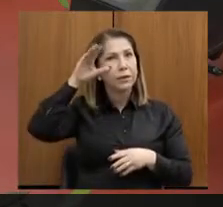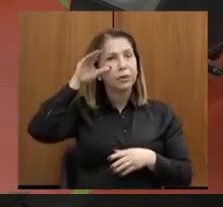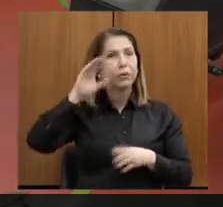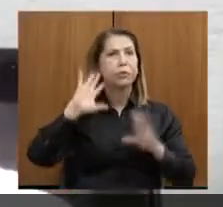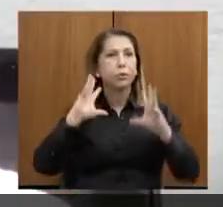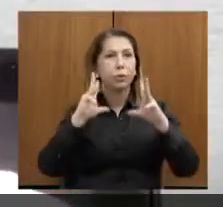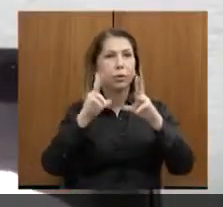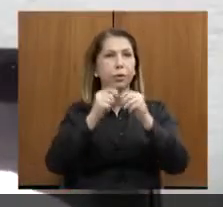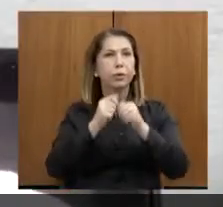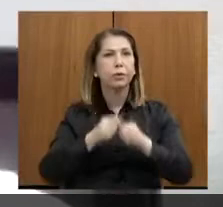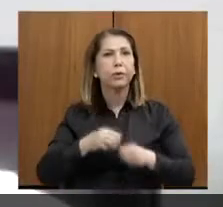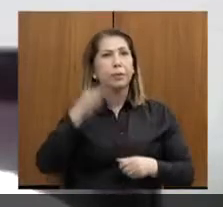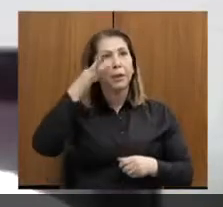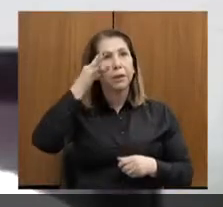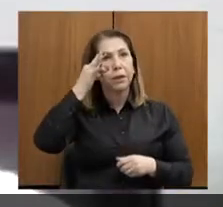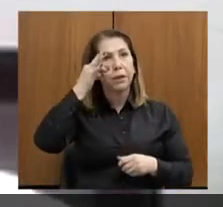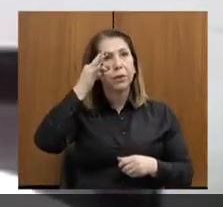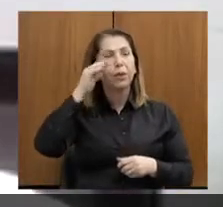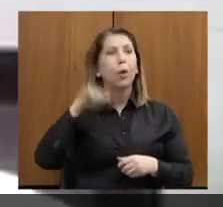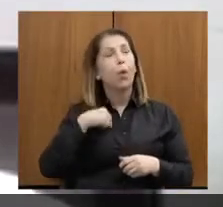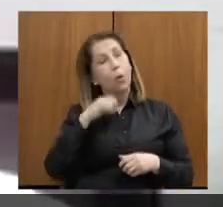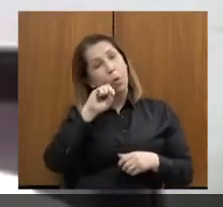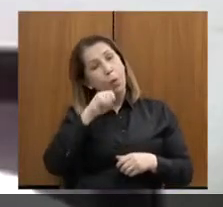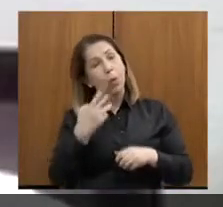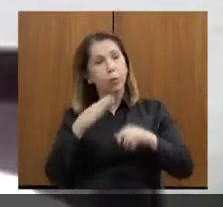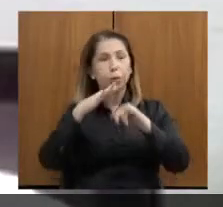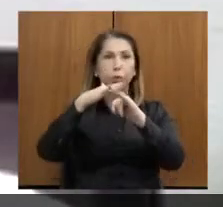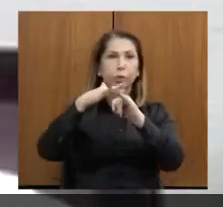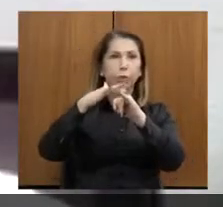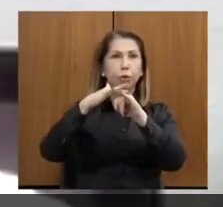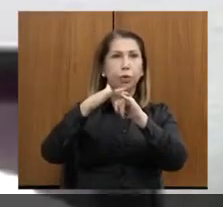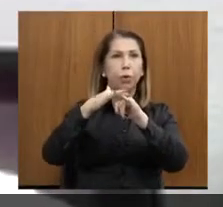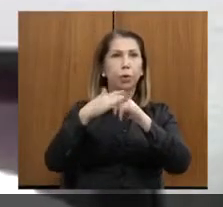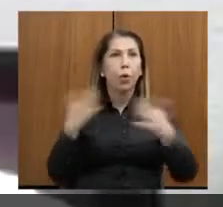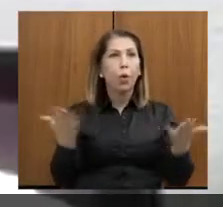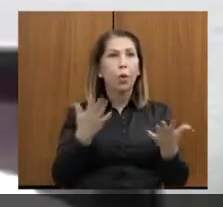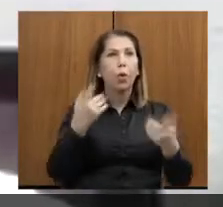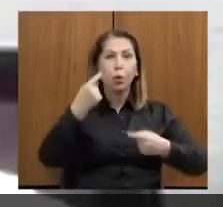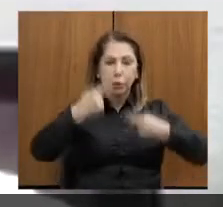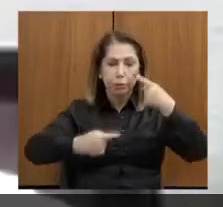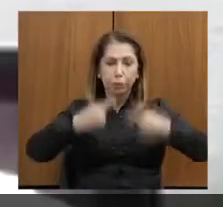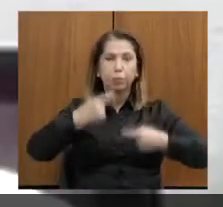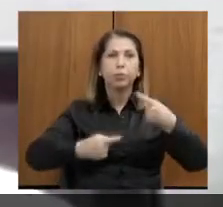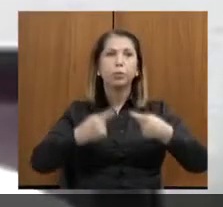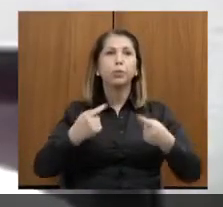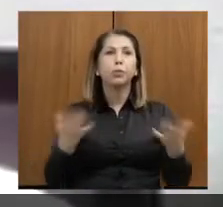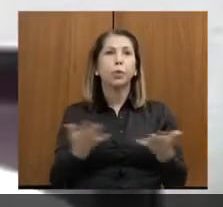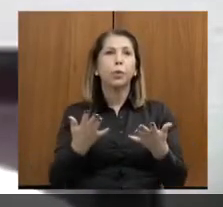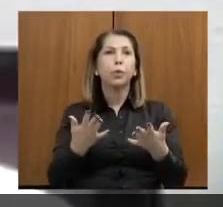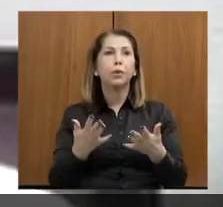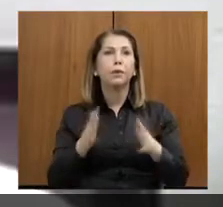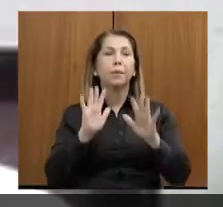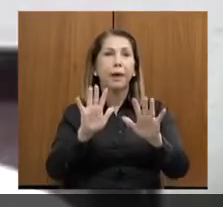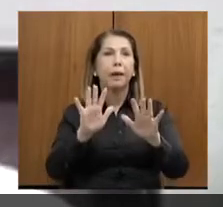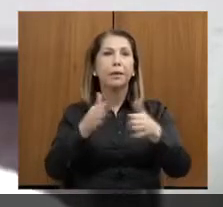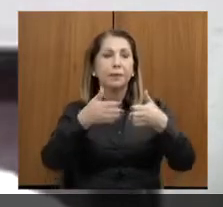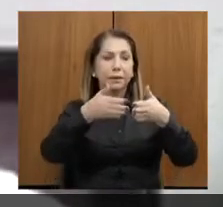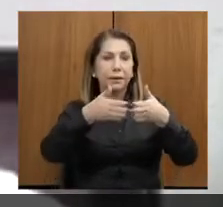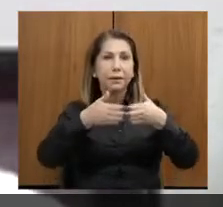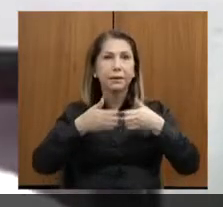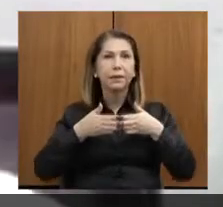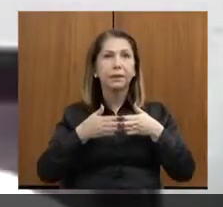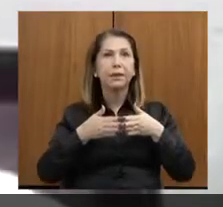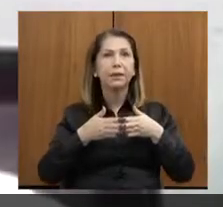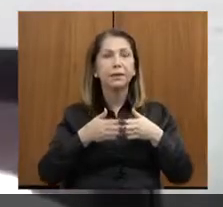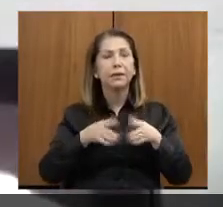presencialmente ou pelo YouTube a nossa conversa o nosso debate antes de mais eu peço licença